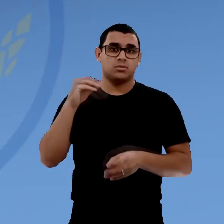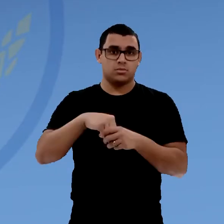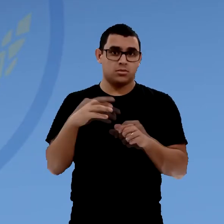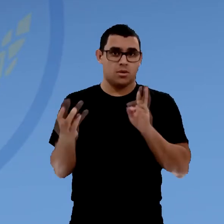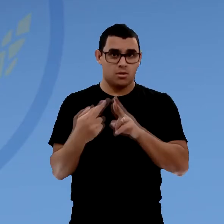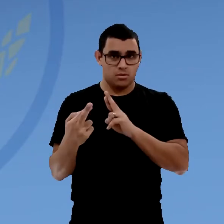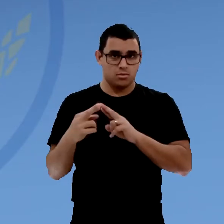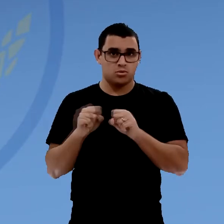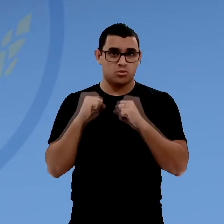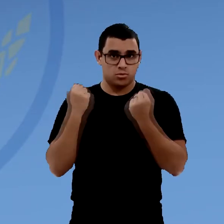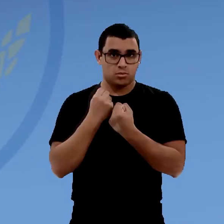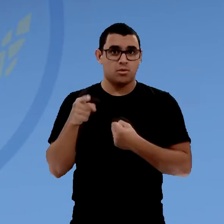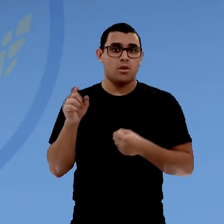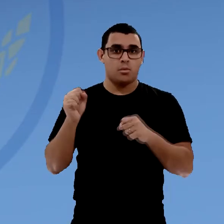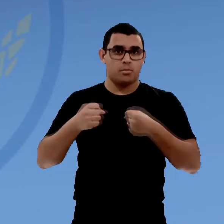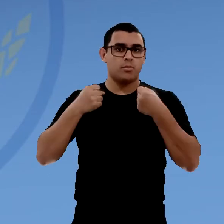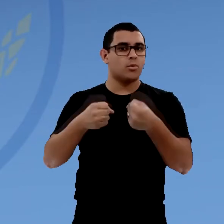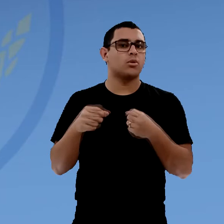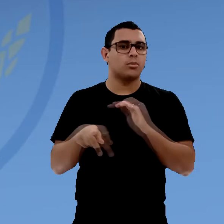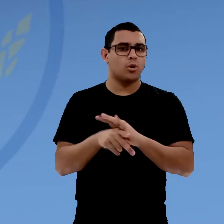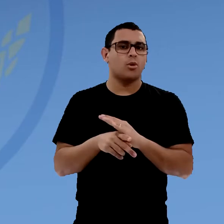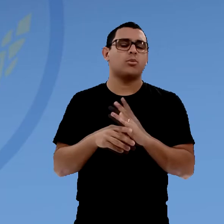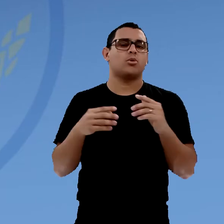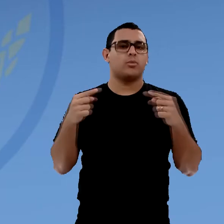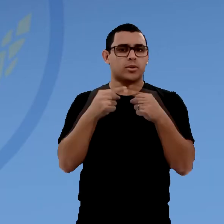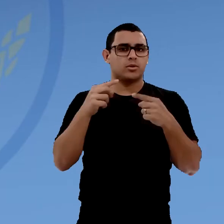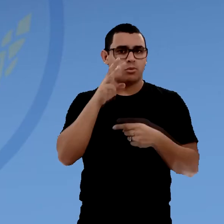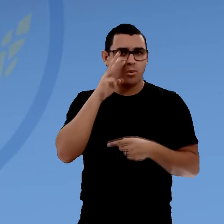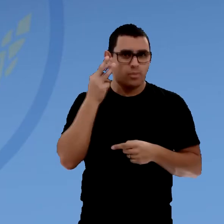da relação social. Então isso é poder segundo Weber.